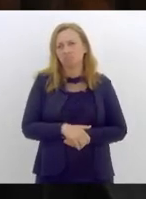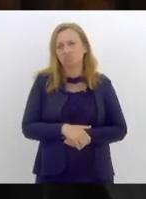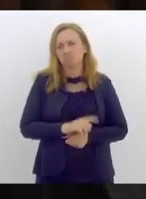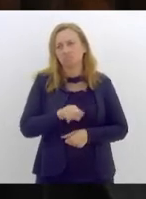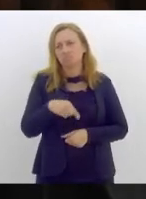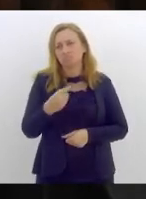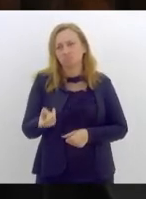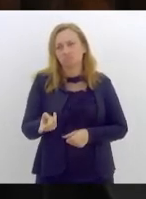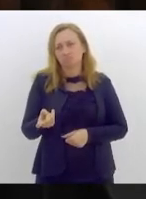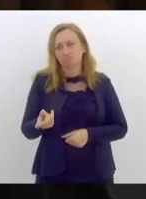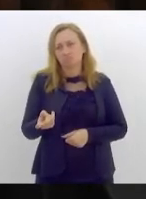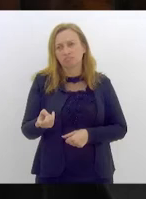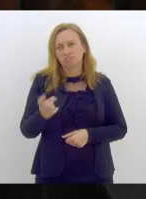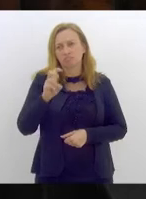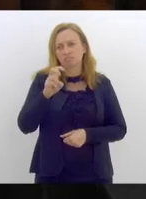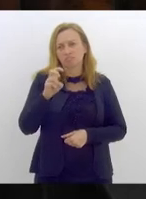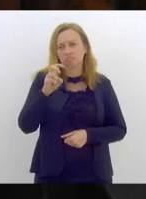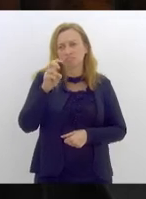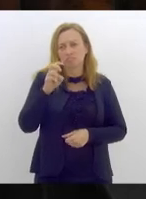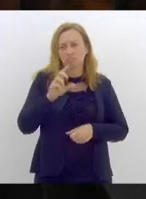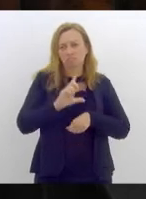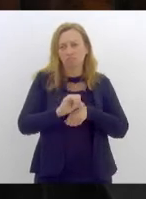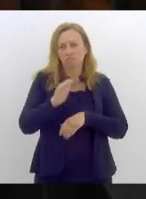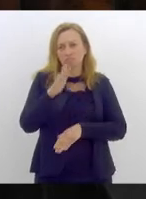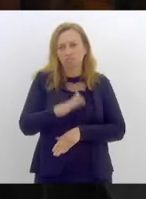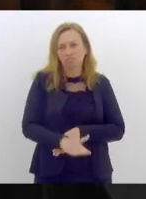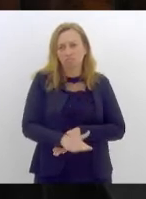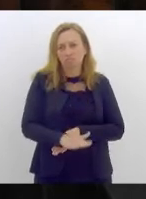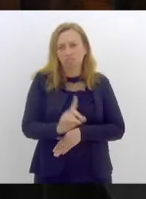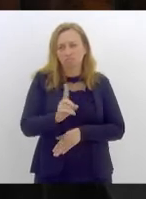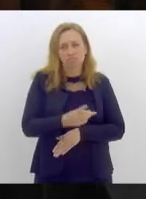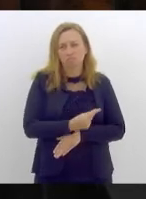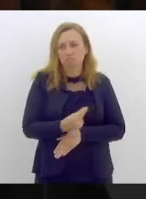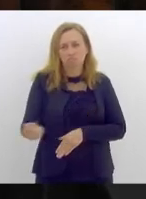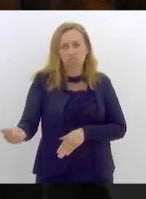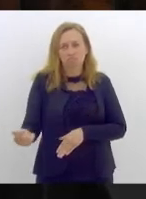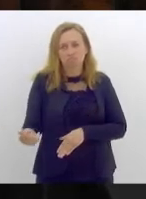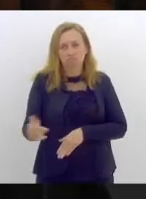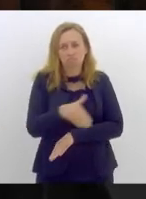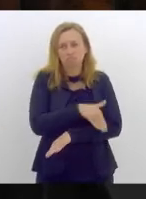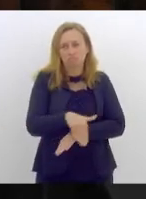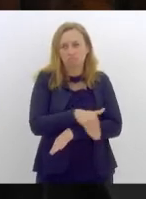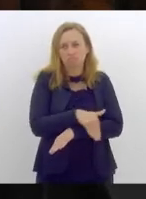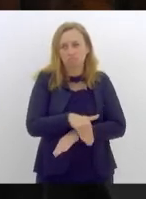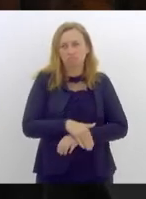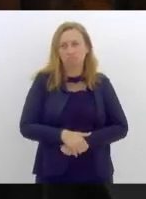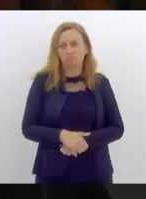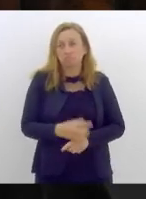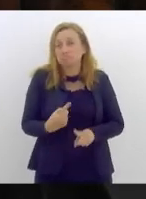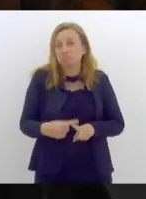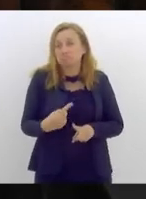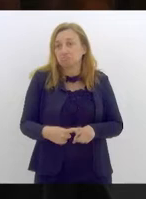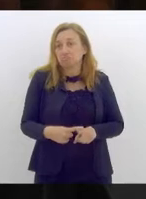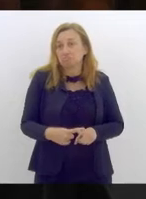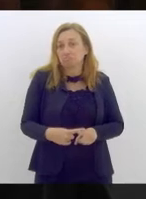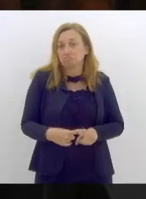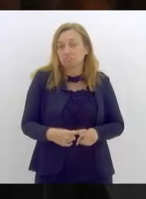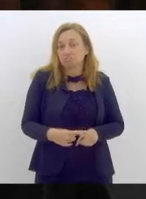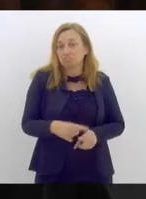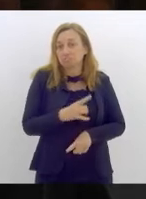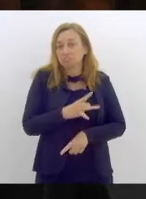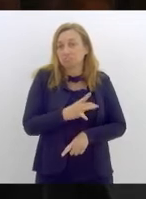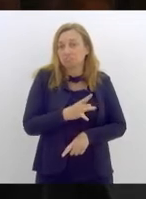e depois das 5 horas da tarde não sairei mais as ruas porque temos